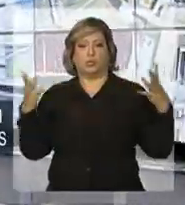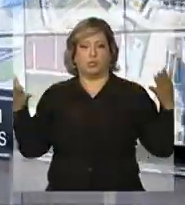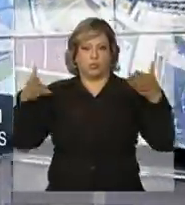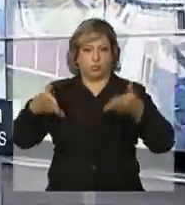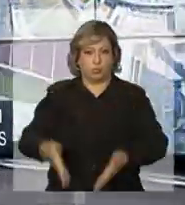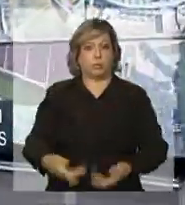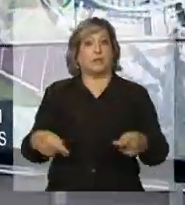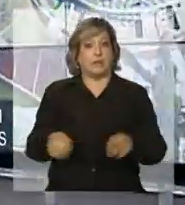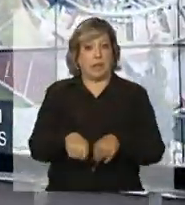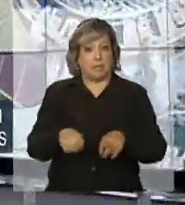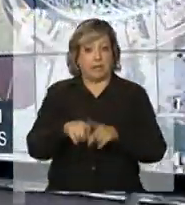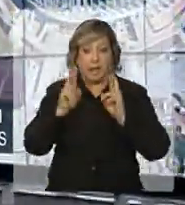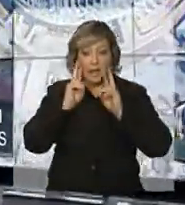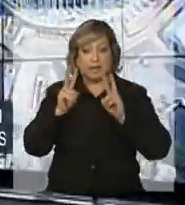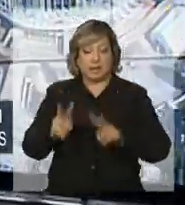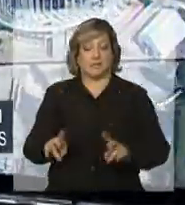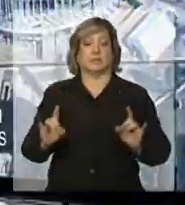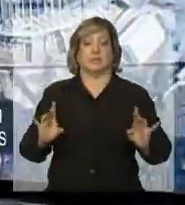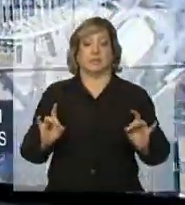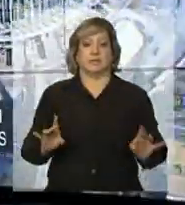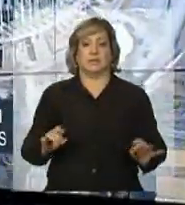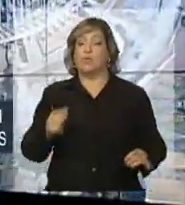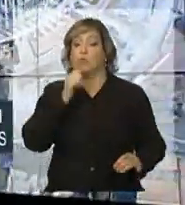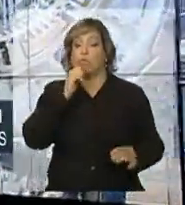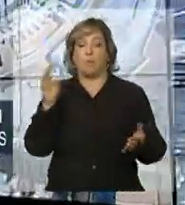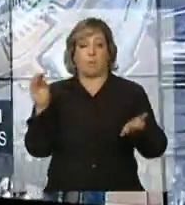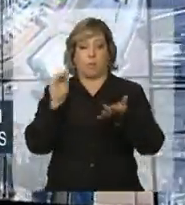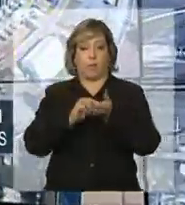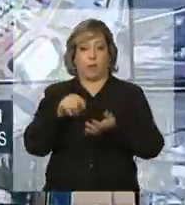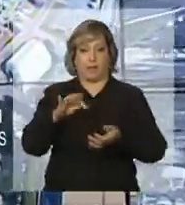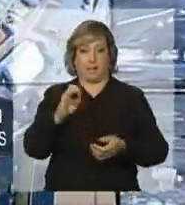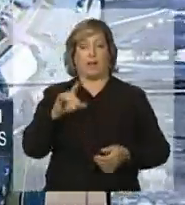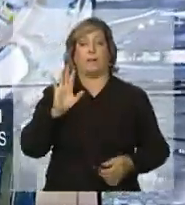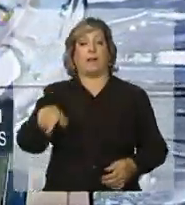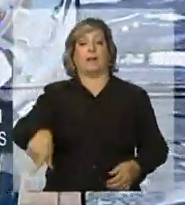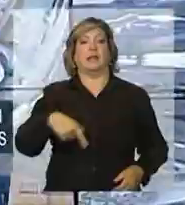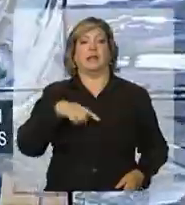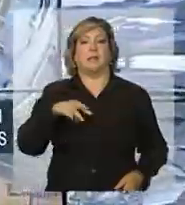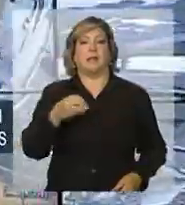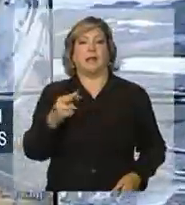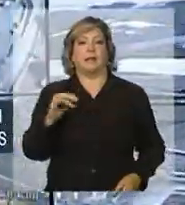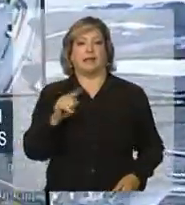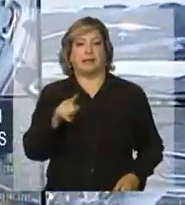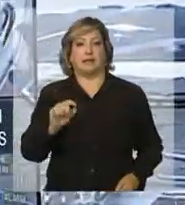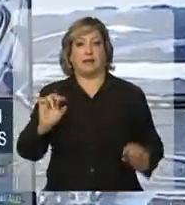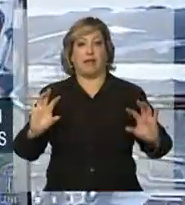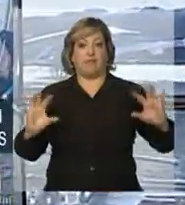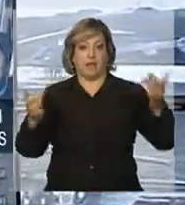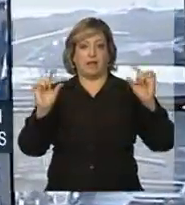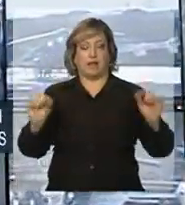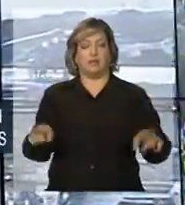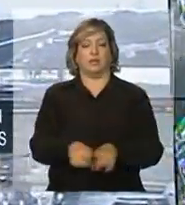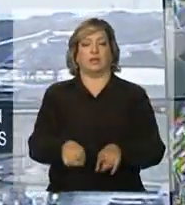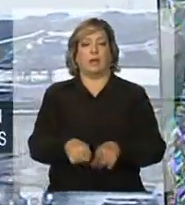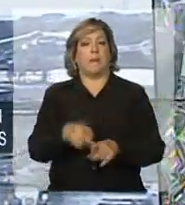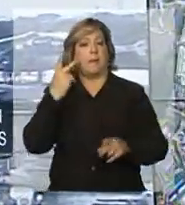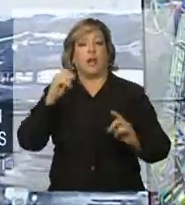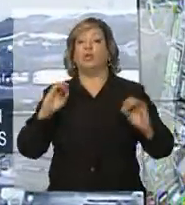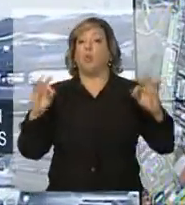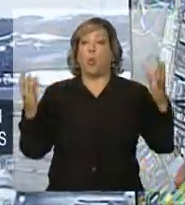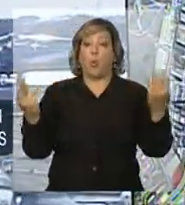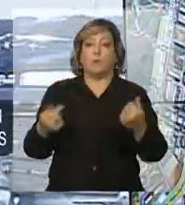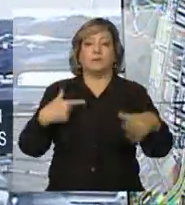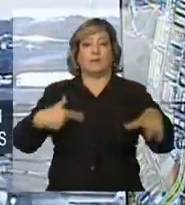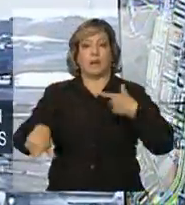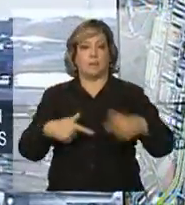exige uma atenção especial. Não colocamos na tela, mas aqui é uma matriz de eventos e atividades para todas as atividades que vão